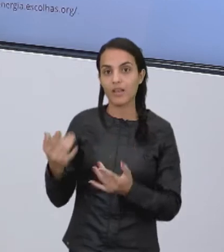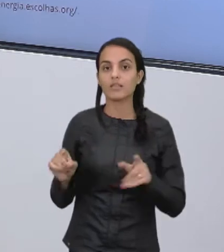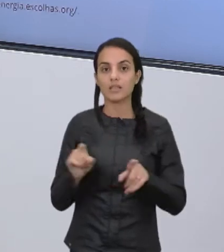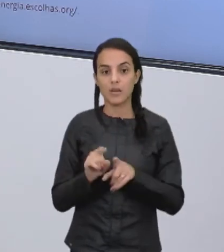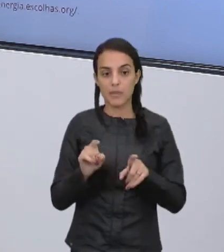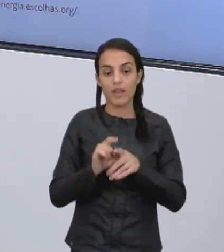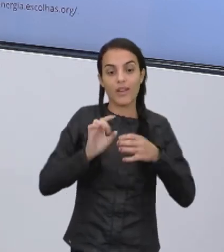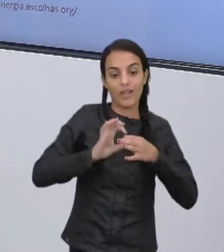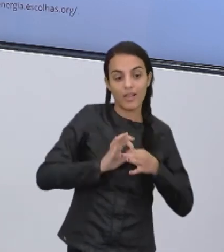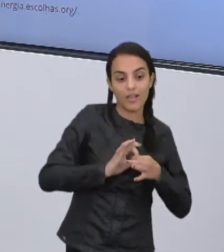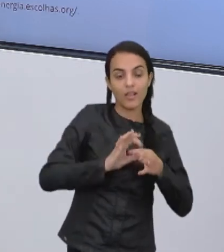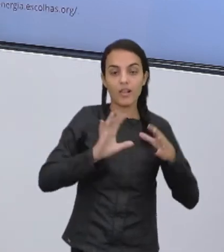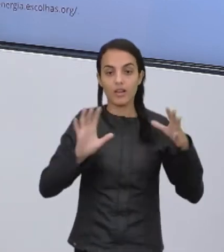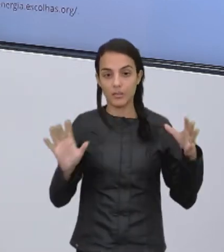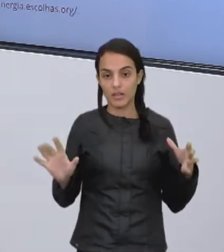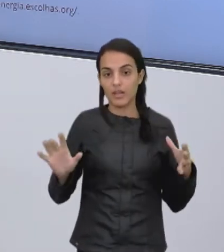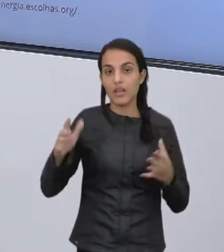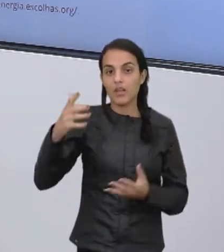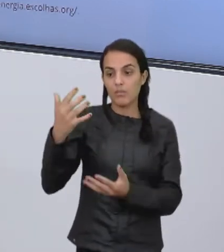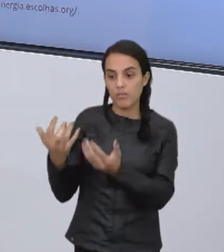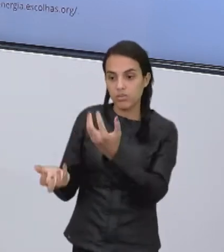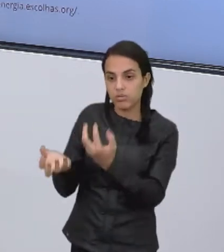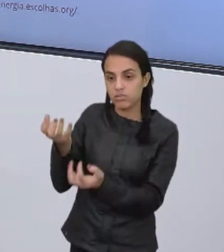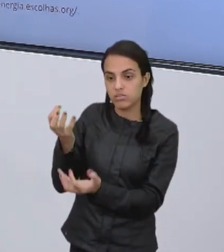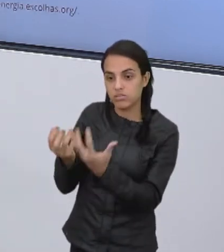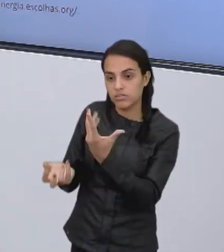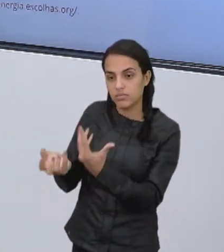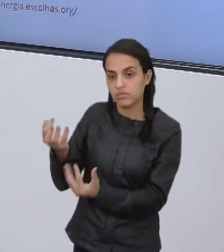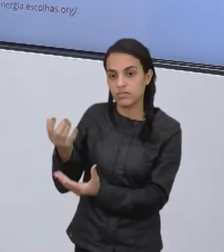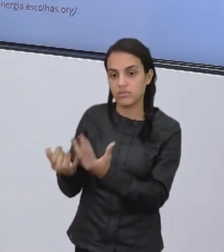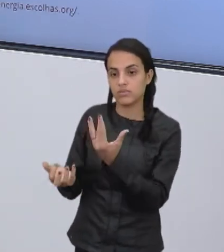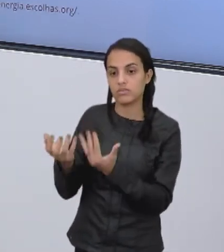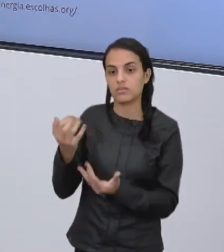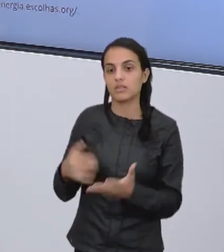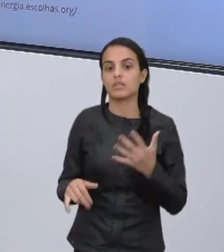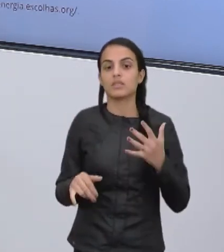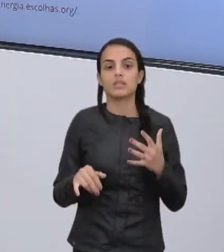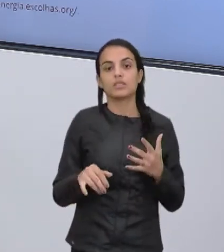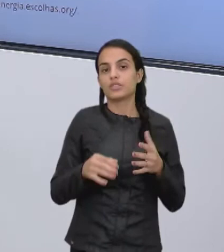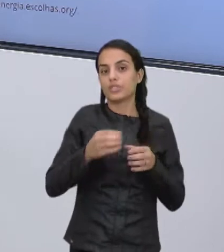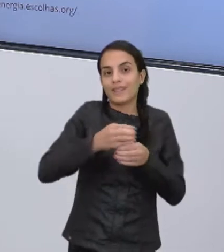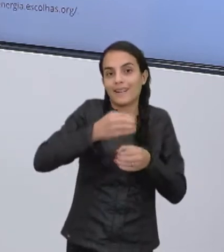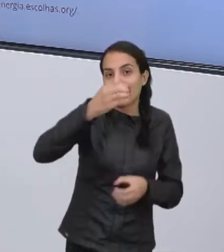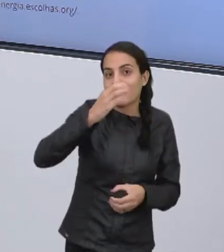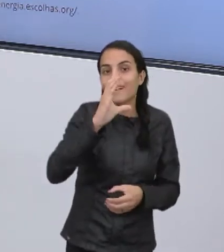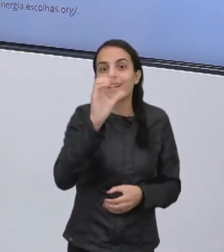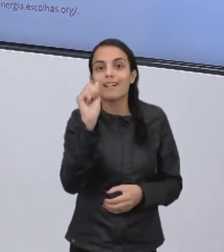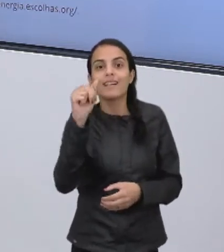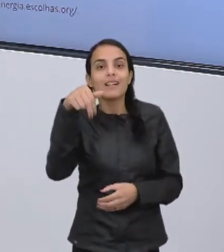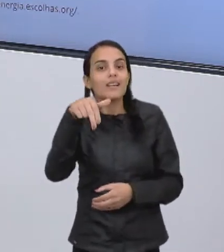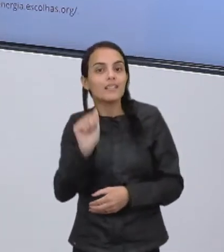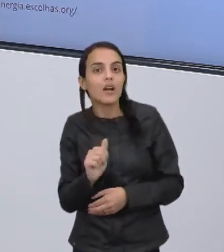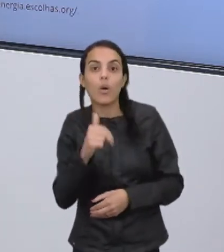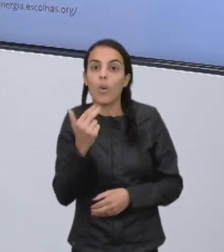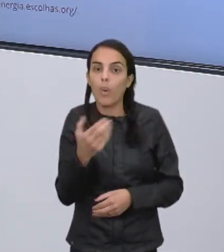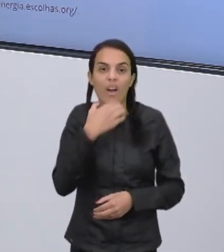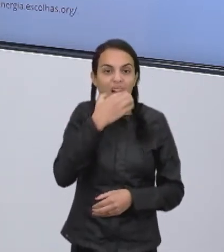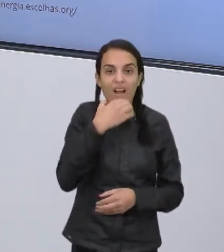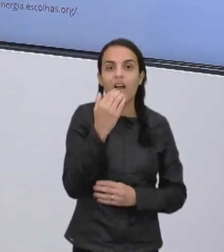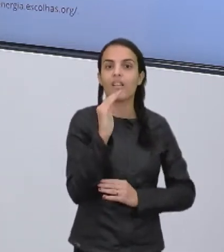na combustão, na queima, né, desse tipo de bagaço, né, desse tipo de vegetal, da lenha e tudo